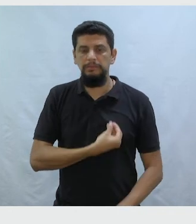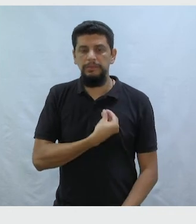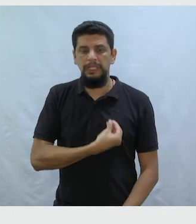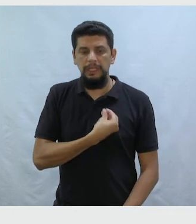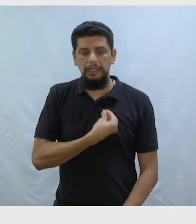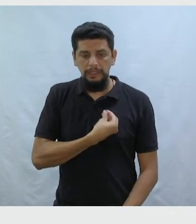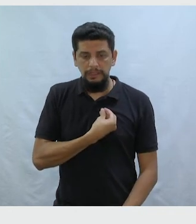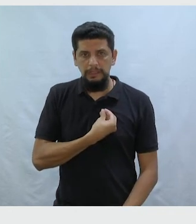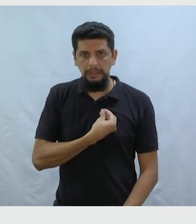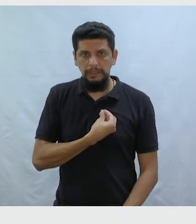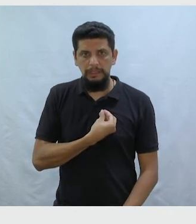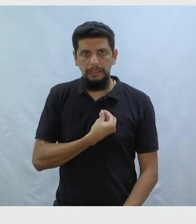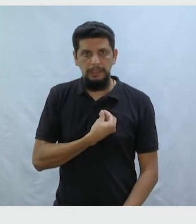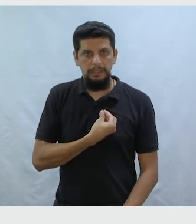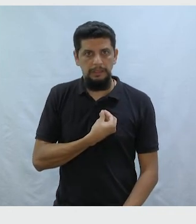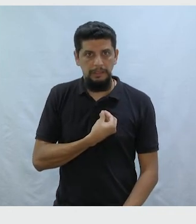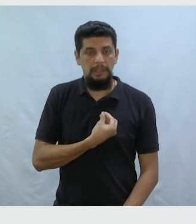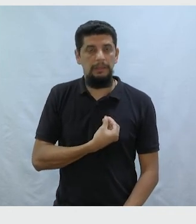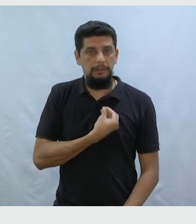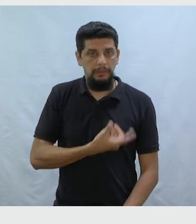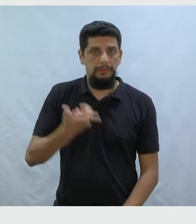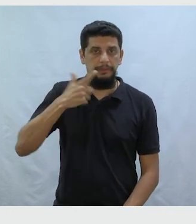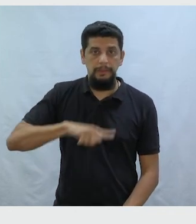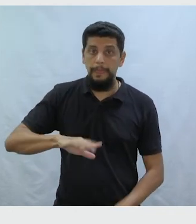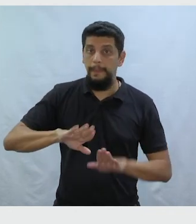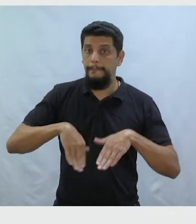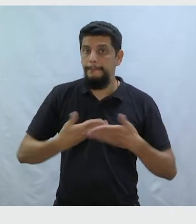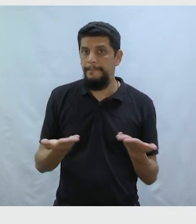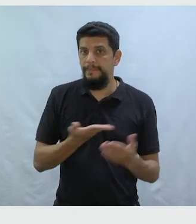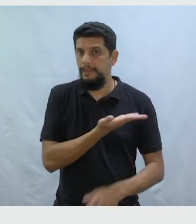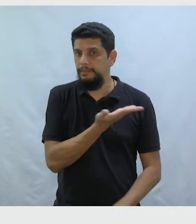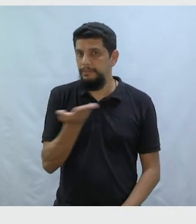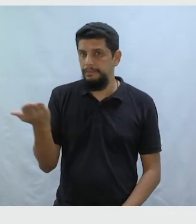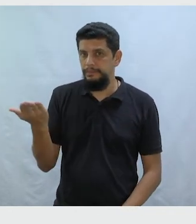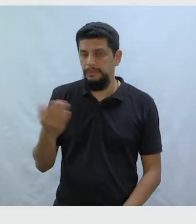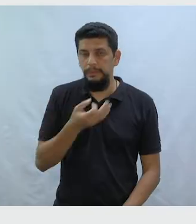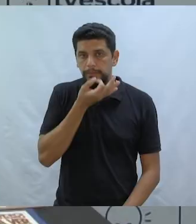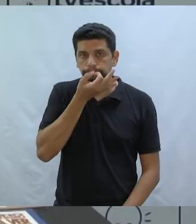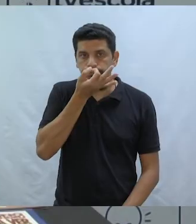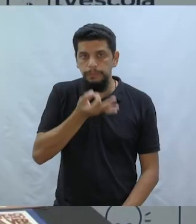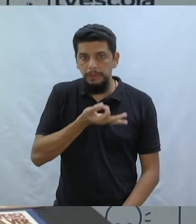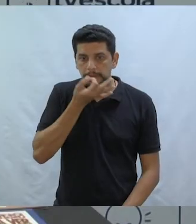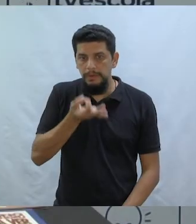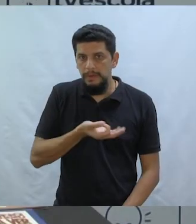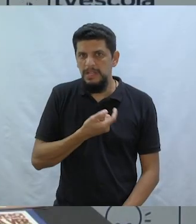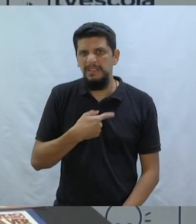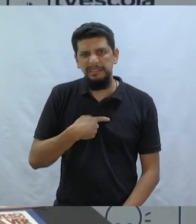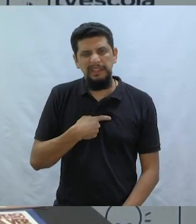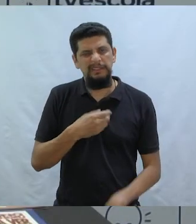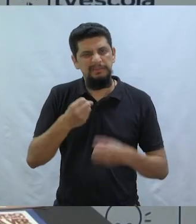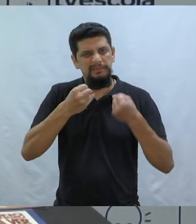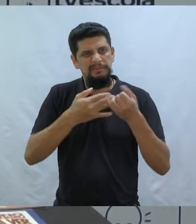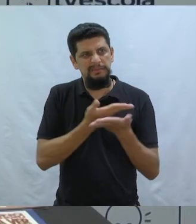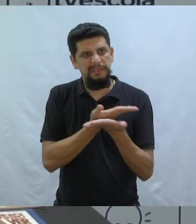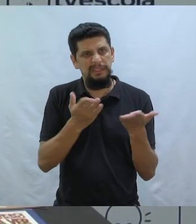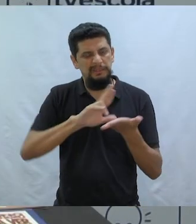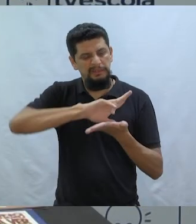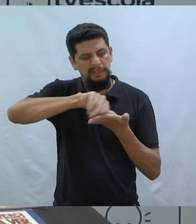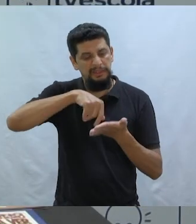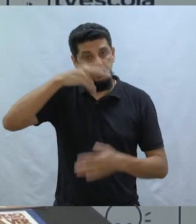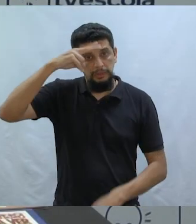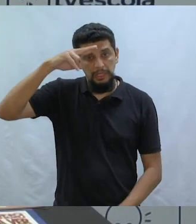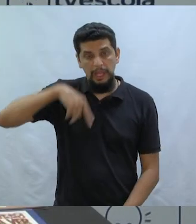viver e reviver então para você sugerir Olha só gente tem falado tanto de